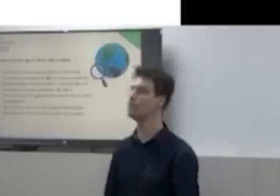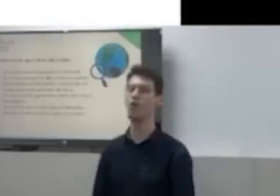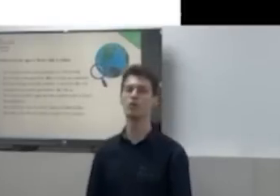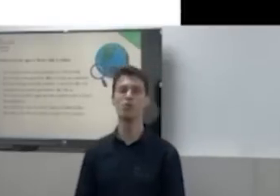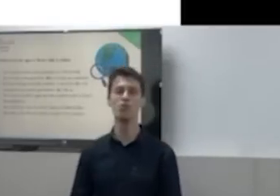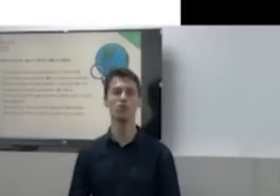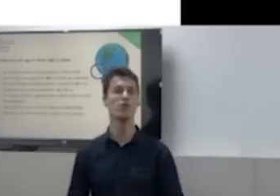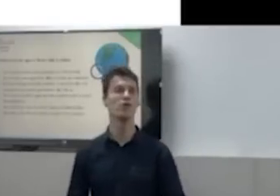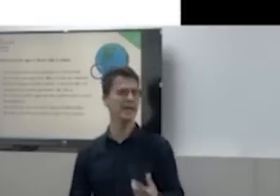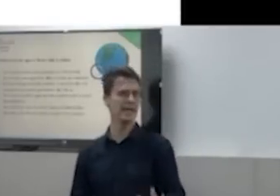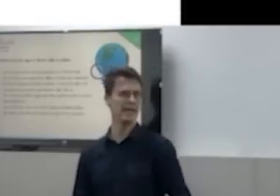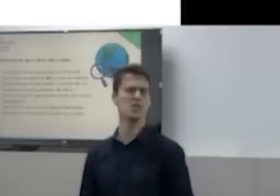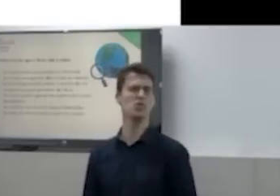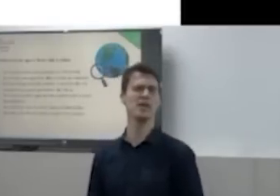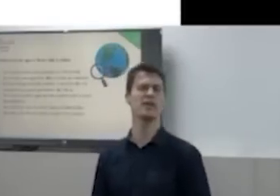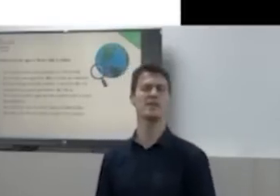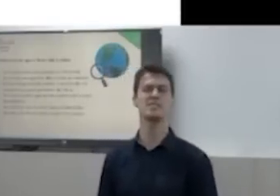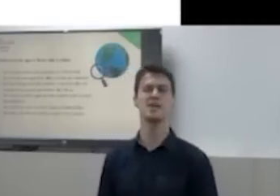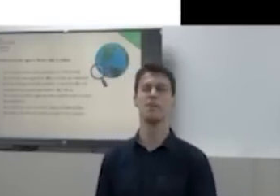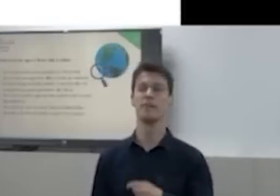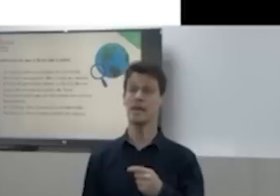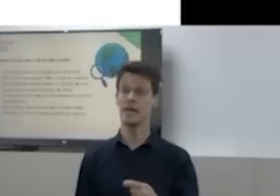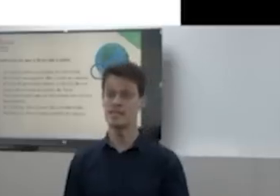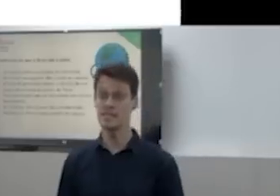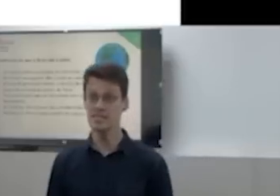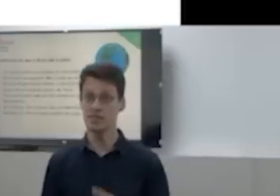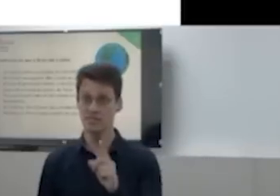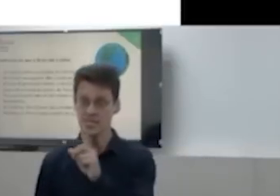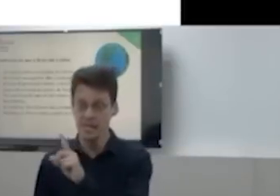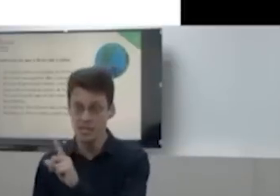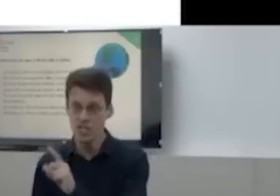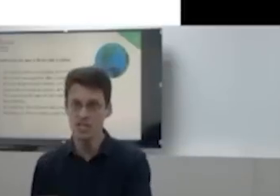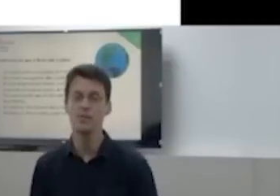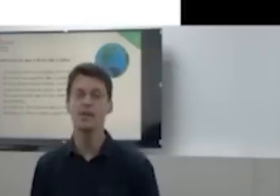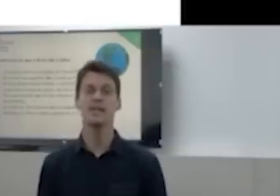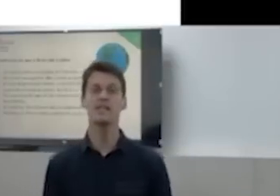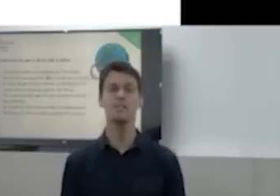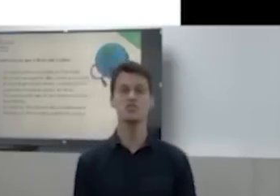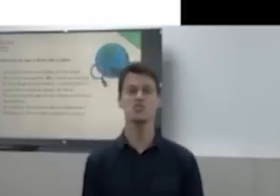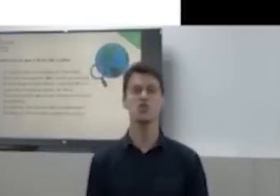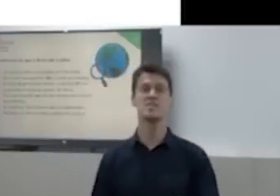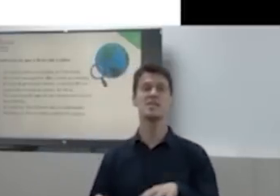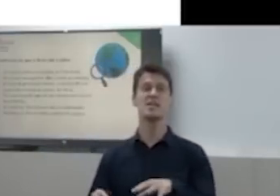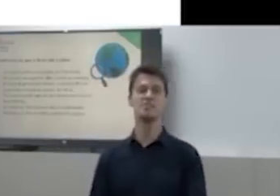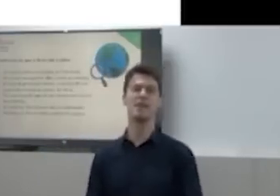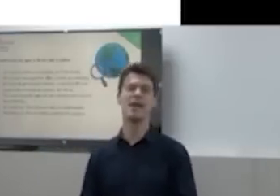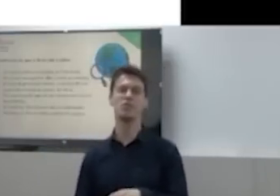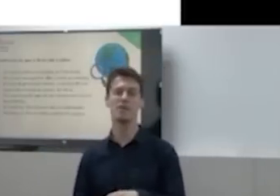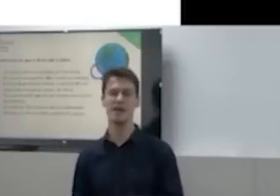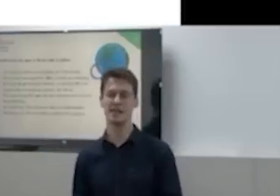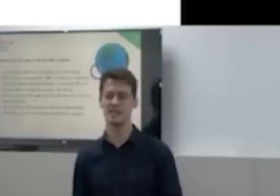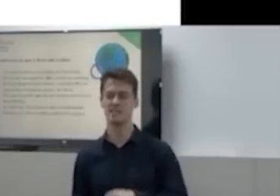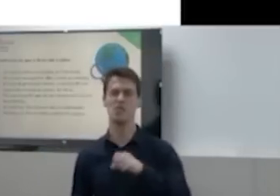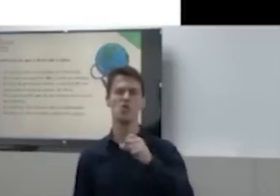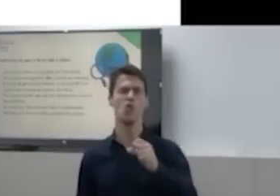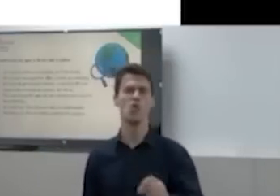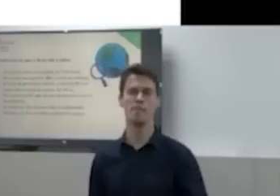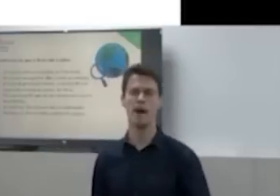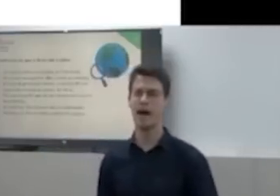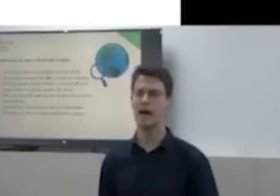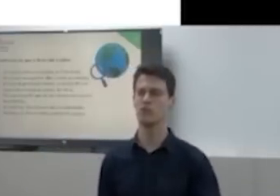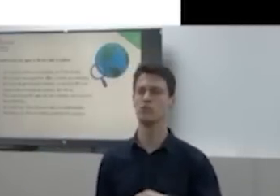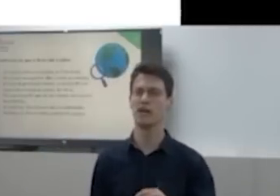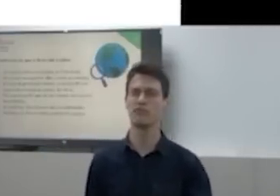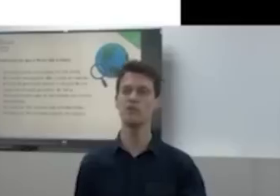circunnavegações dão a volta ao mundo. O que é circunnavegação? Vocês acreditam que tem pessoas que pegam uma